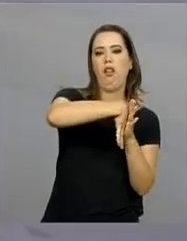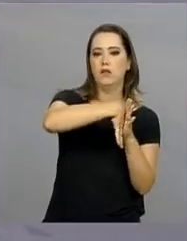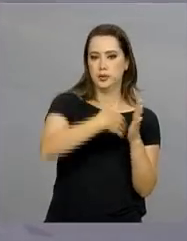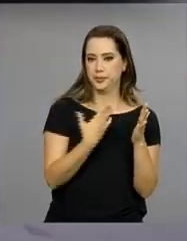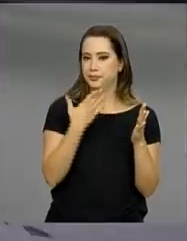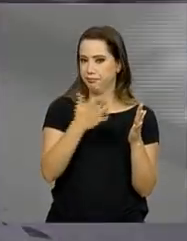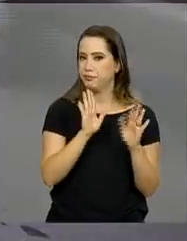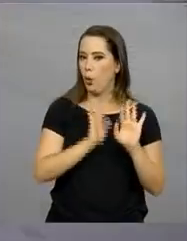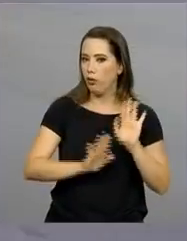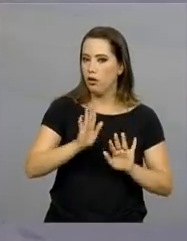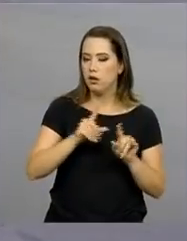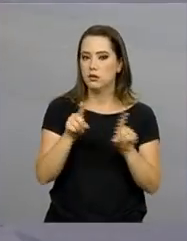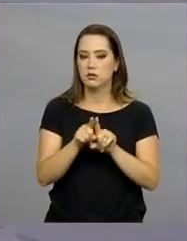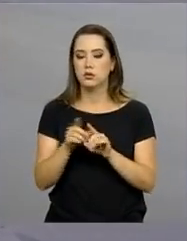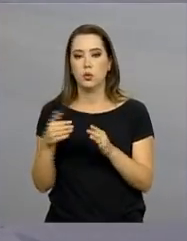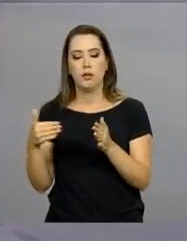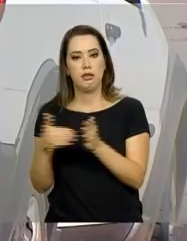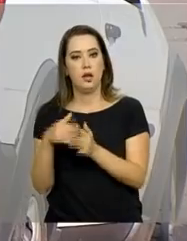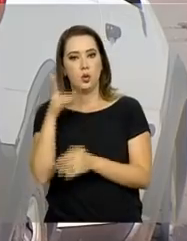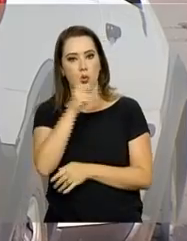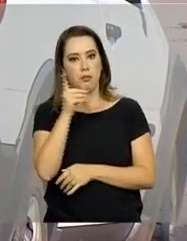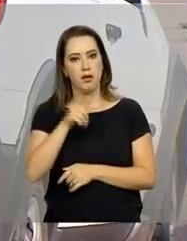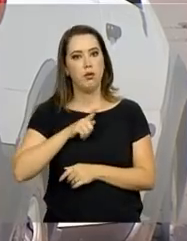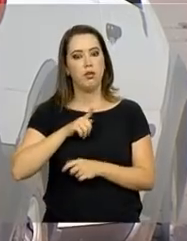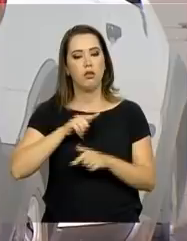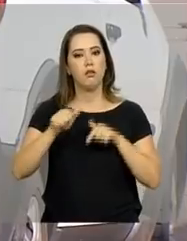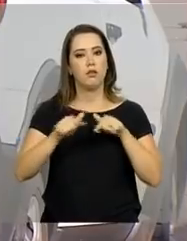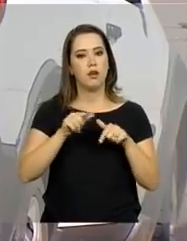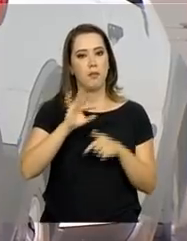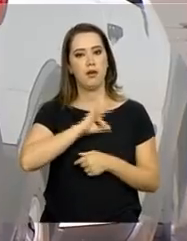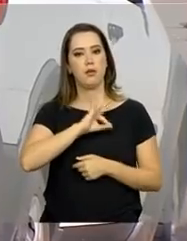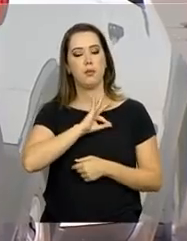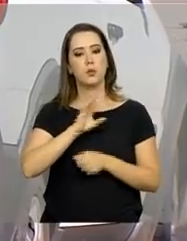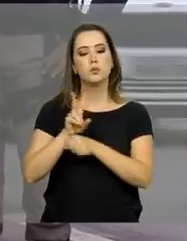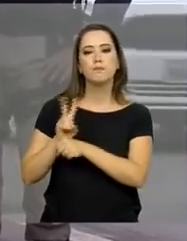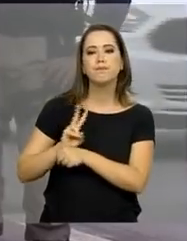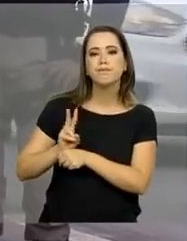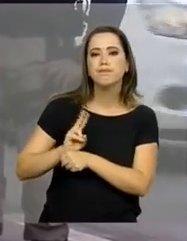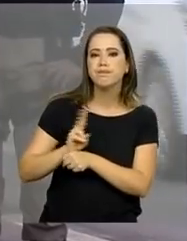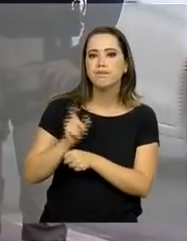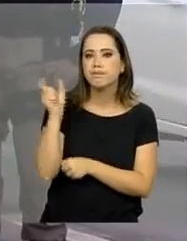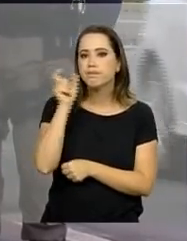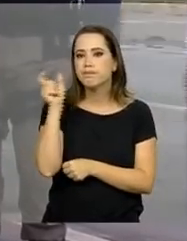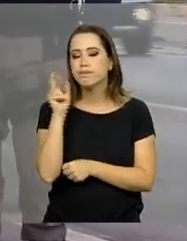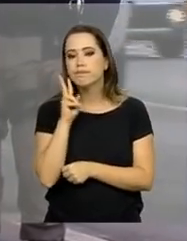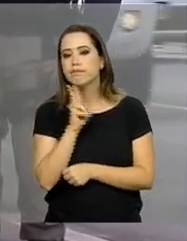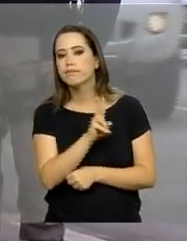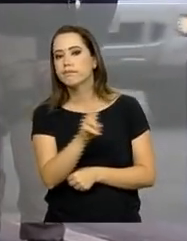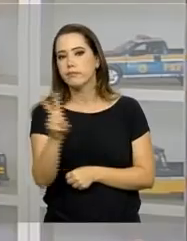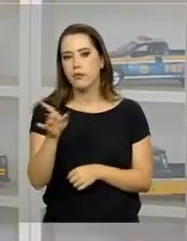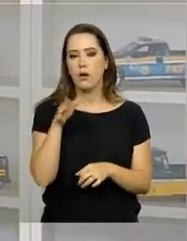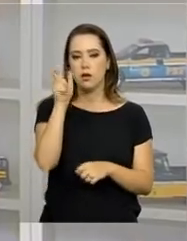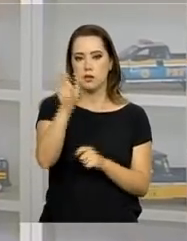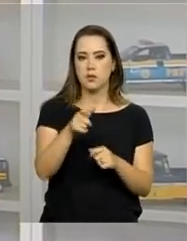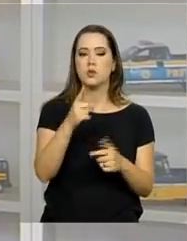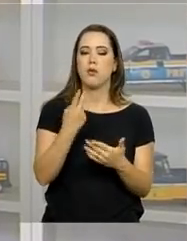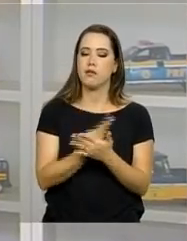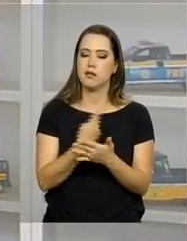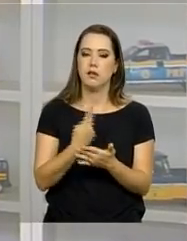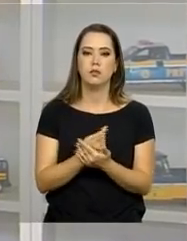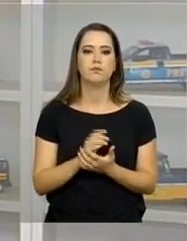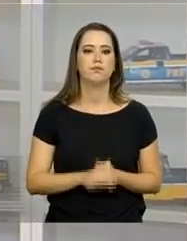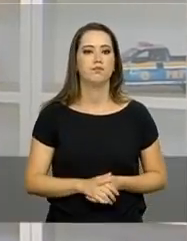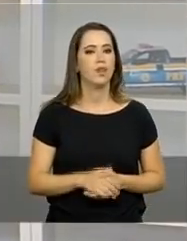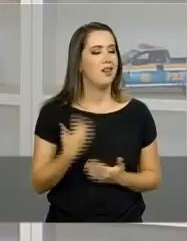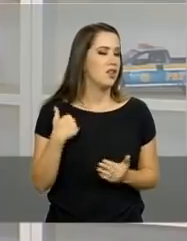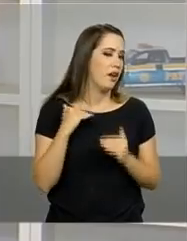Operação Independência vai até a noite de domingo. Os agentes vão estar de olho nos motoristas infratores, coibindo as infrações